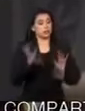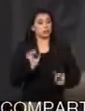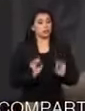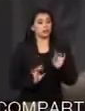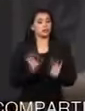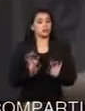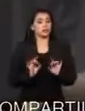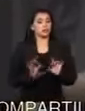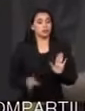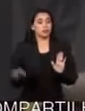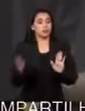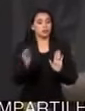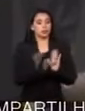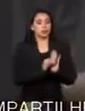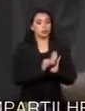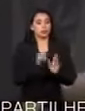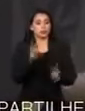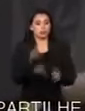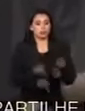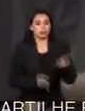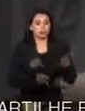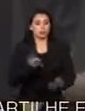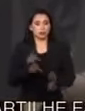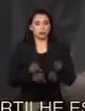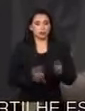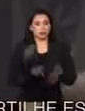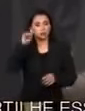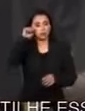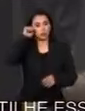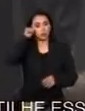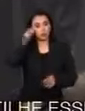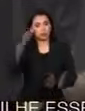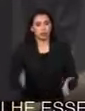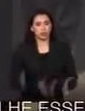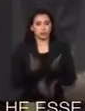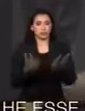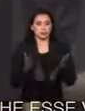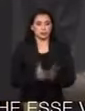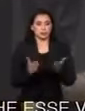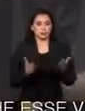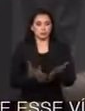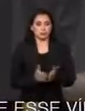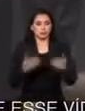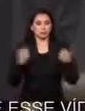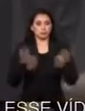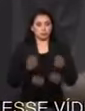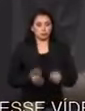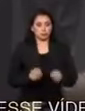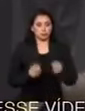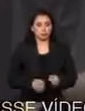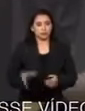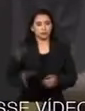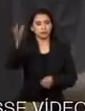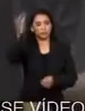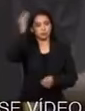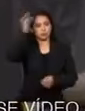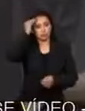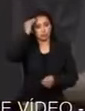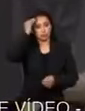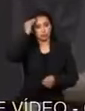para a população negra e pobre. É preciso reconhecer que a restrição